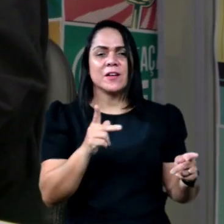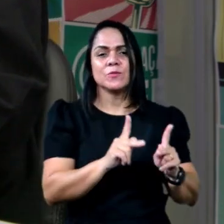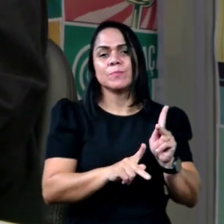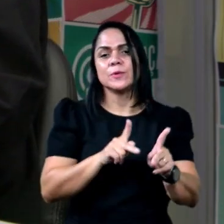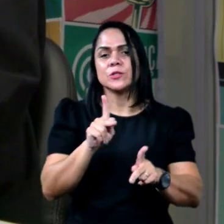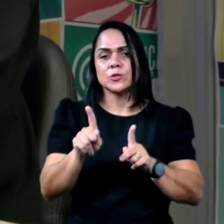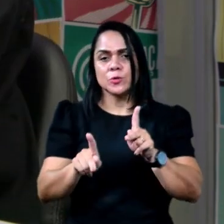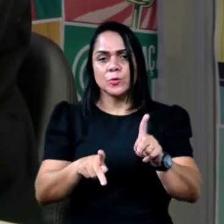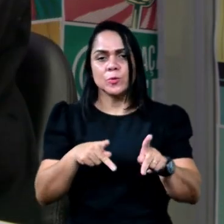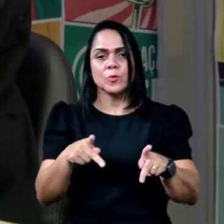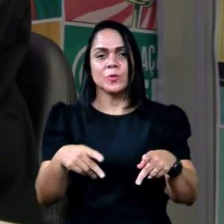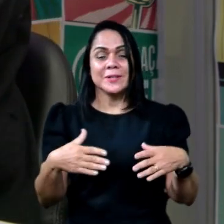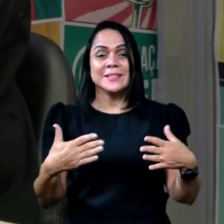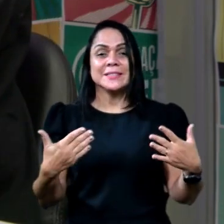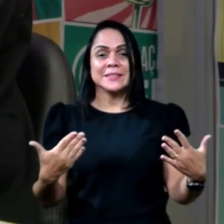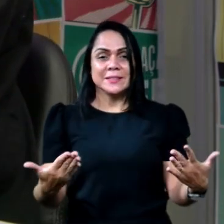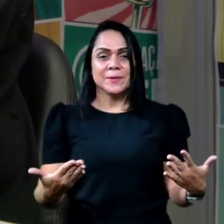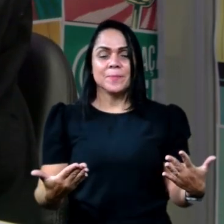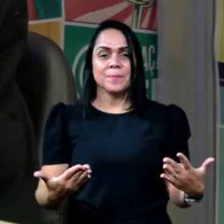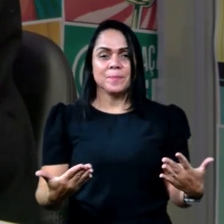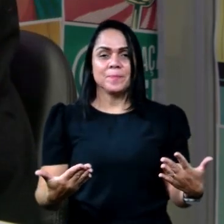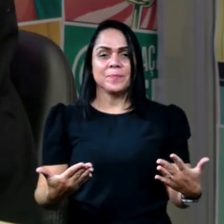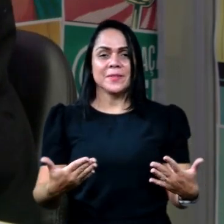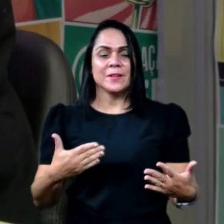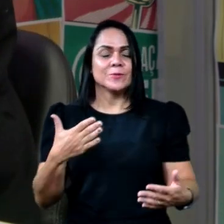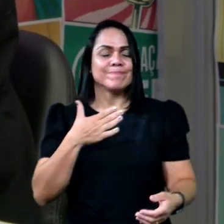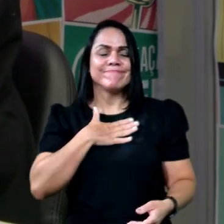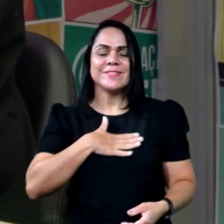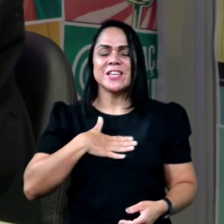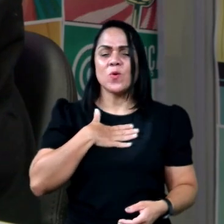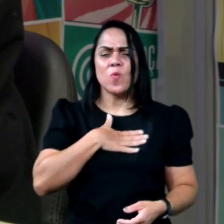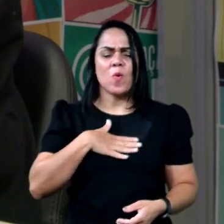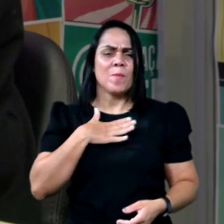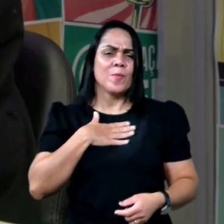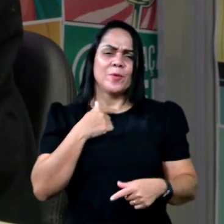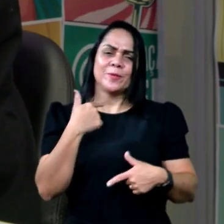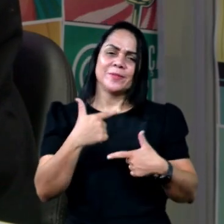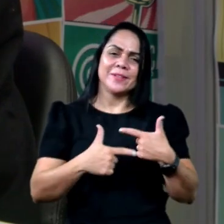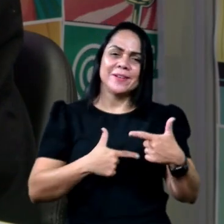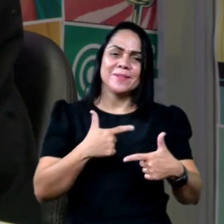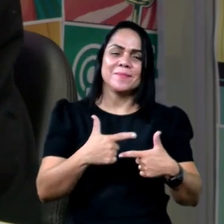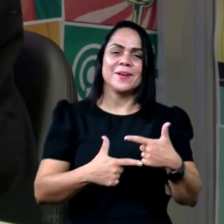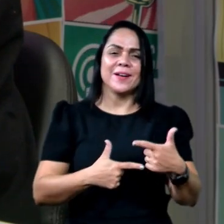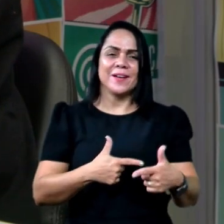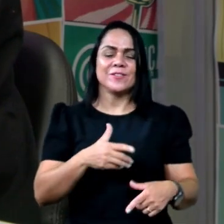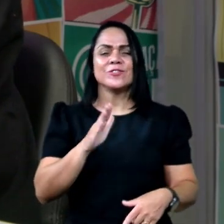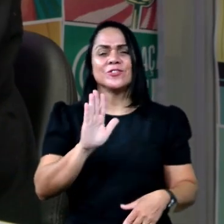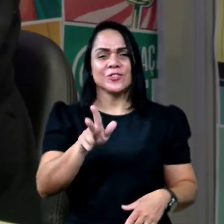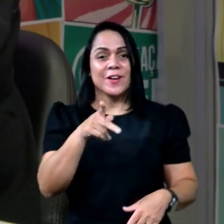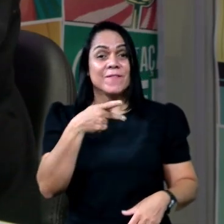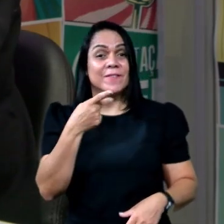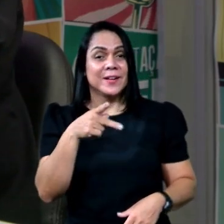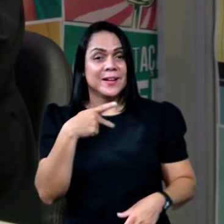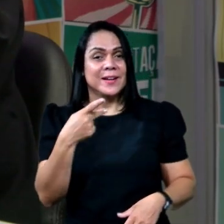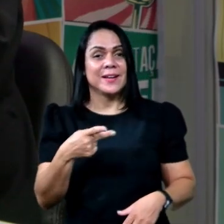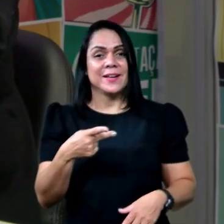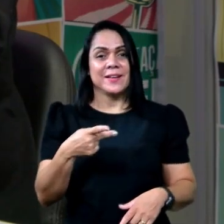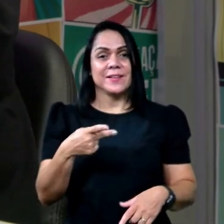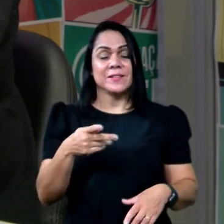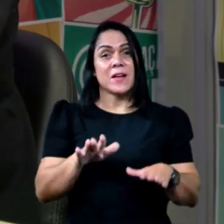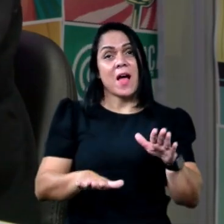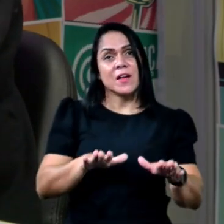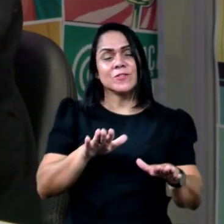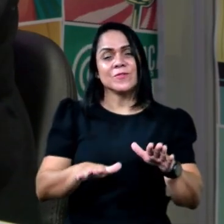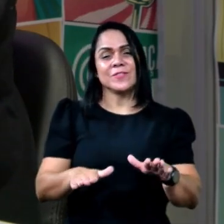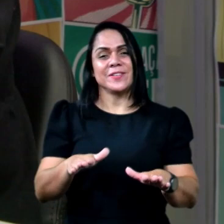prato. Então, é uma prática. Eu sou uma pessoa muito apaixonada pelo que eu faço. Eu já te falei algumas vezes, né, Cris? Que às vezes eu não acredito que eu goste